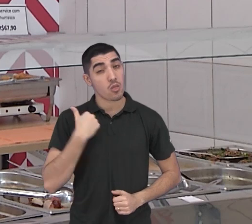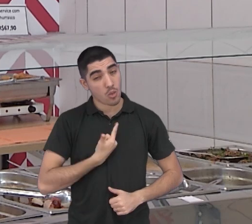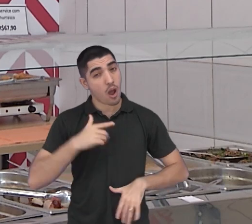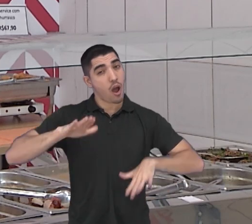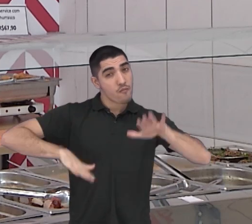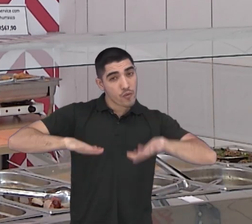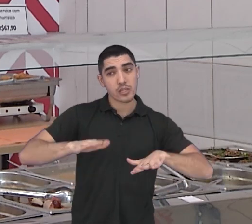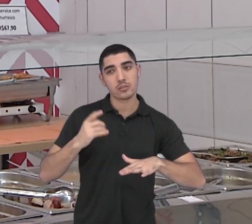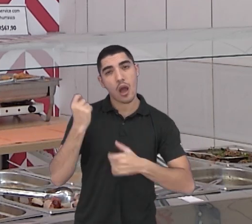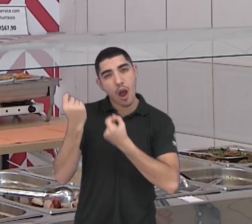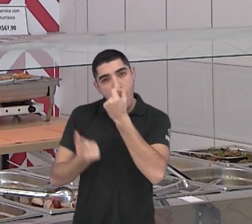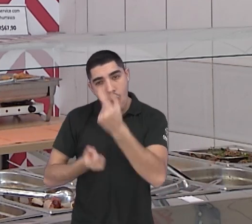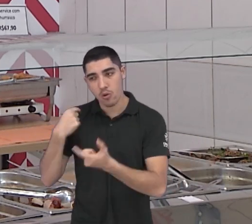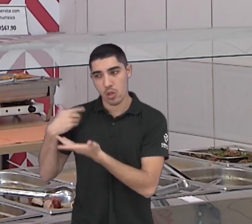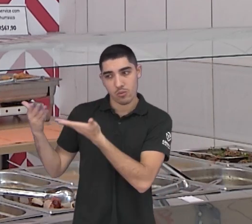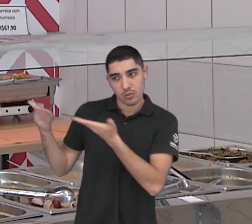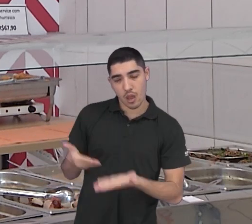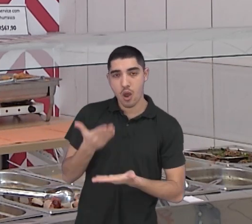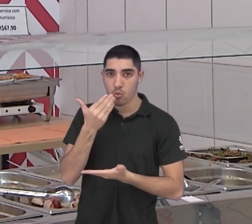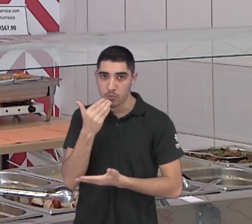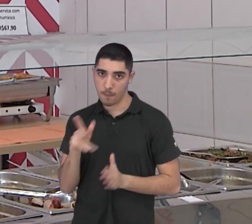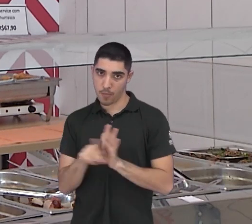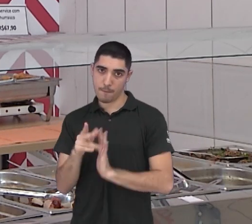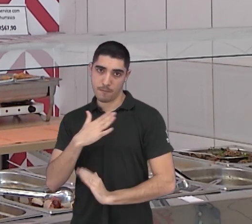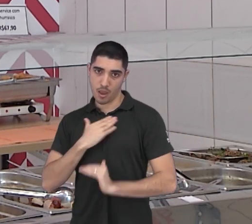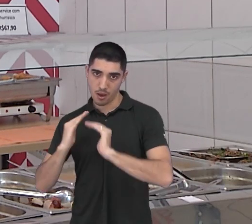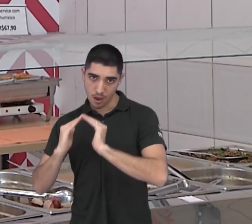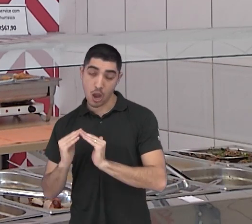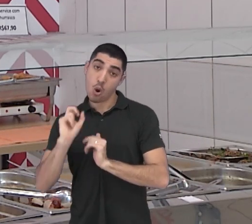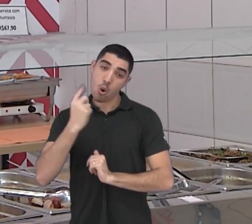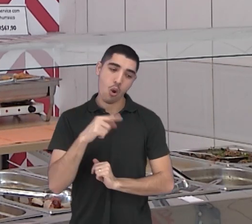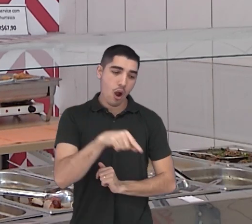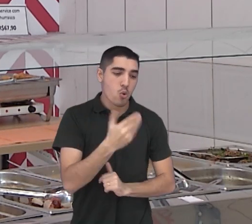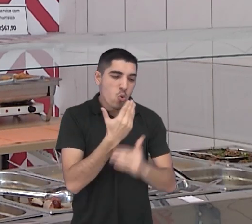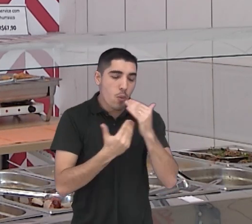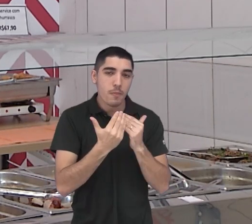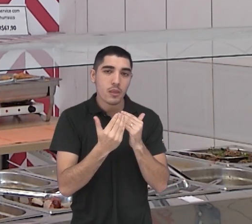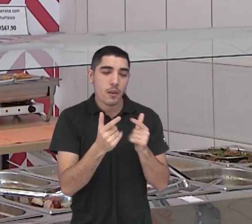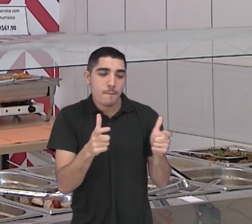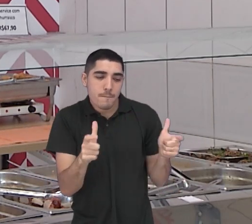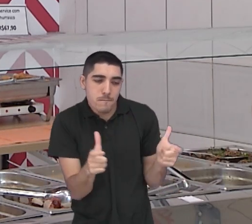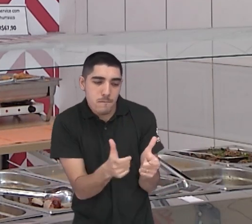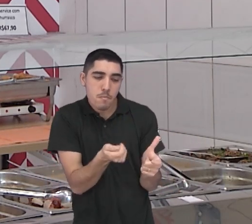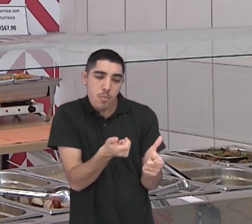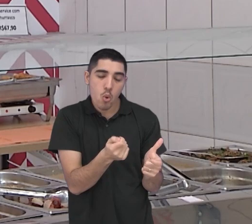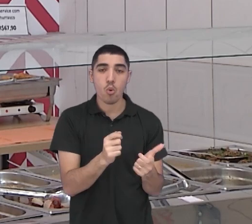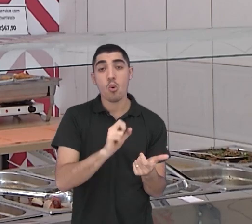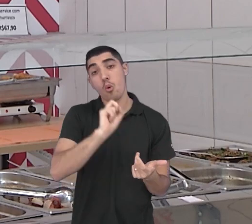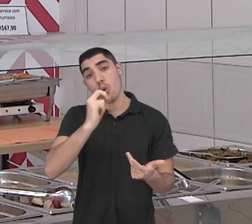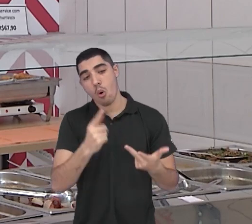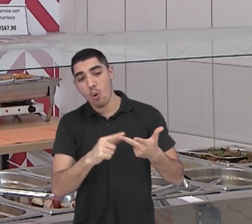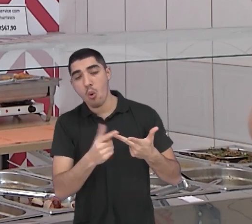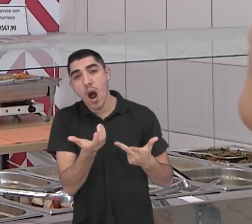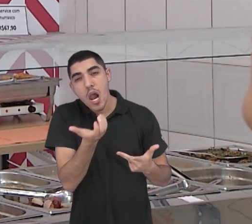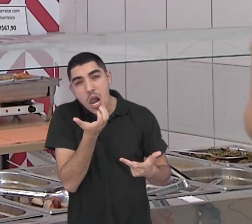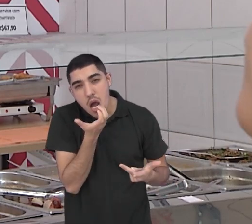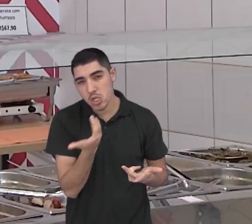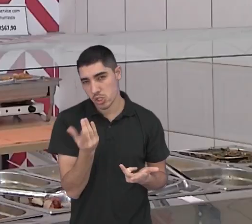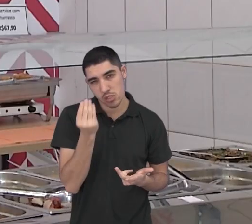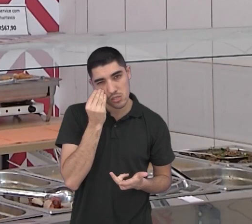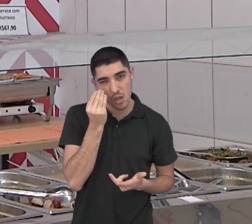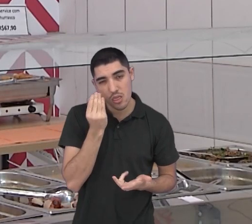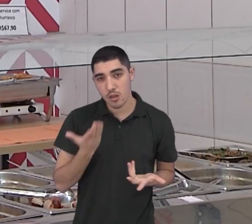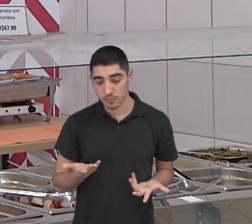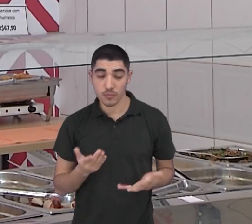Ou traz comida, ou busca estratégias mais light aí de alimentação, um lanche, alguma coisa nesse